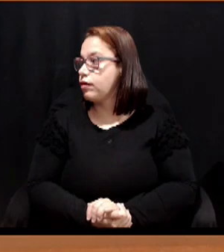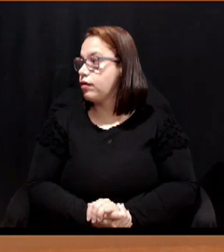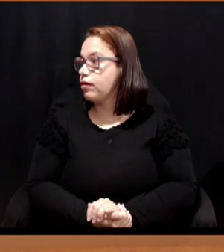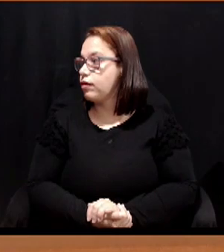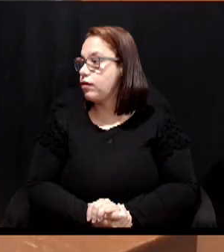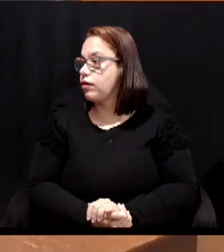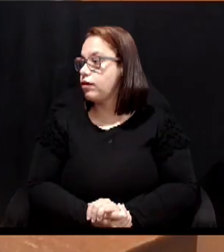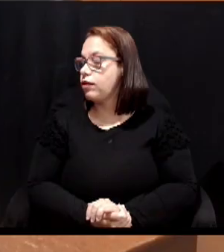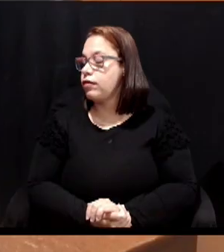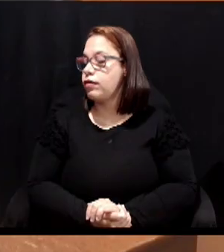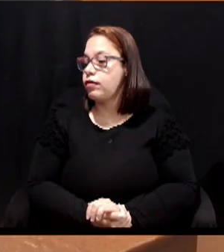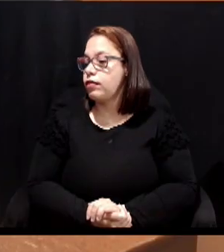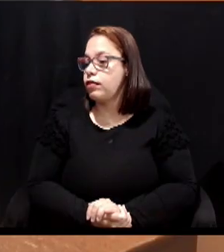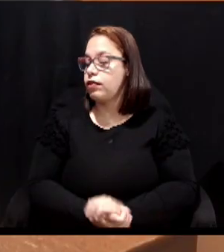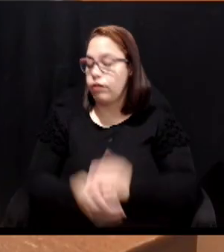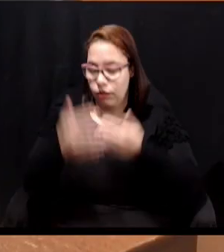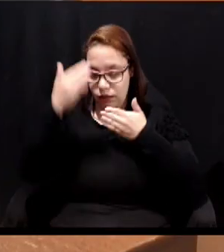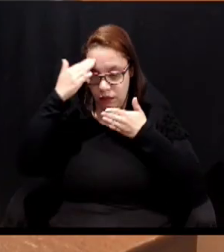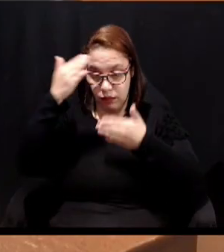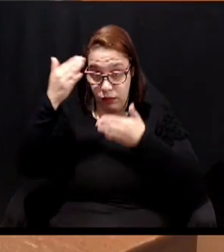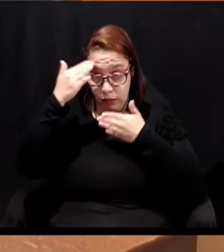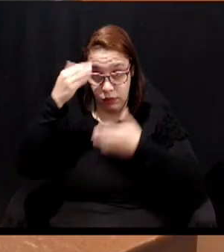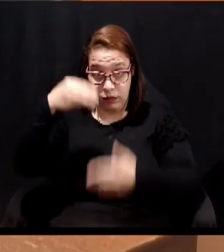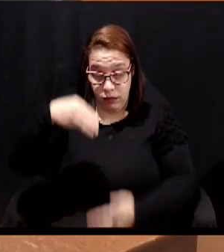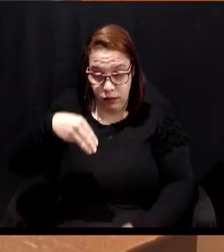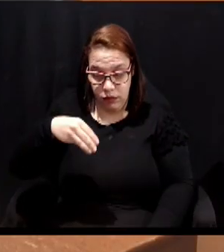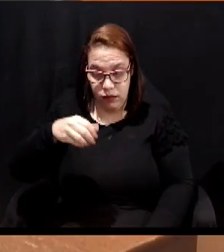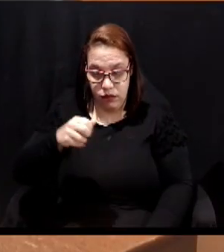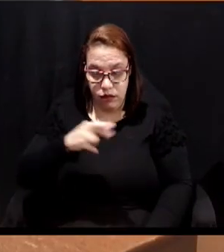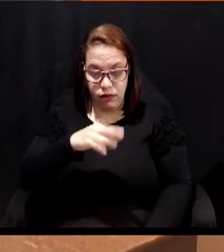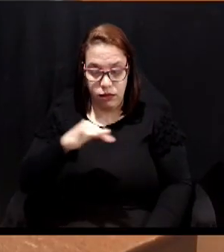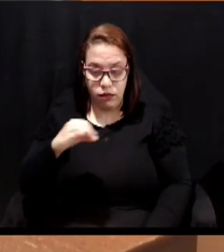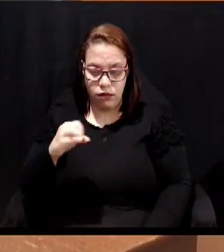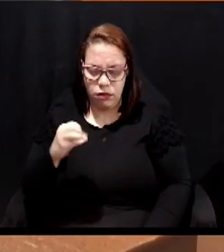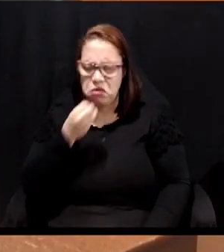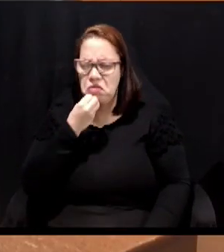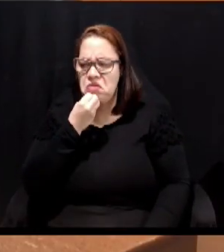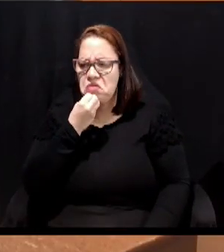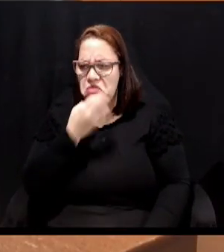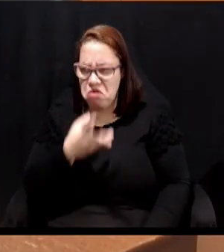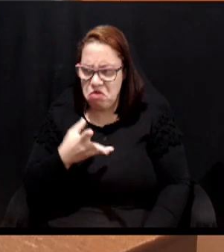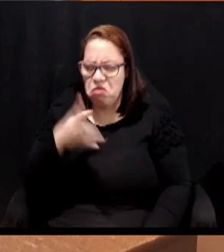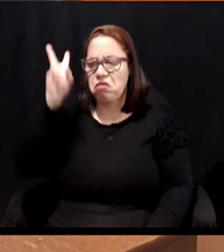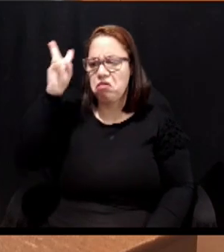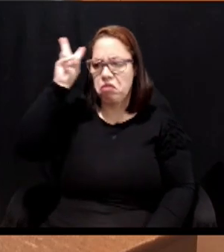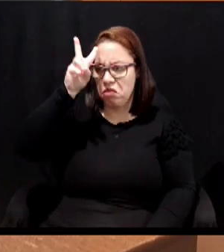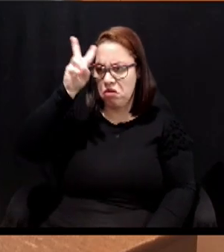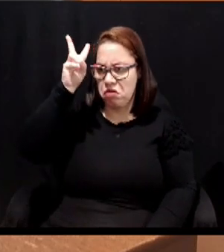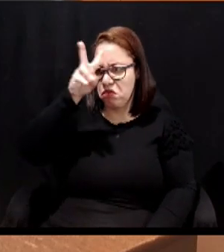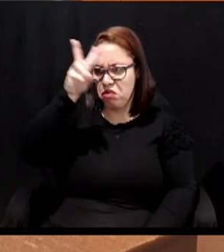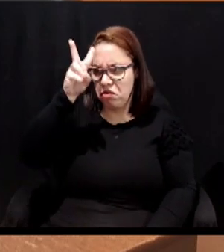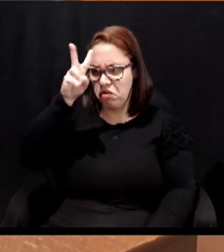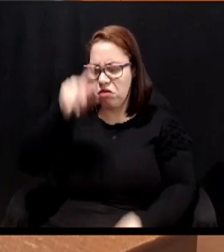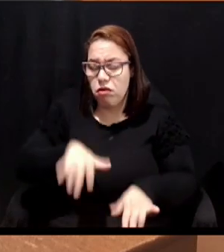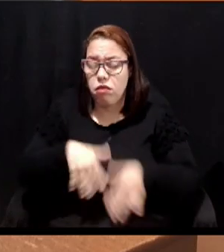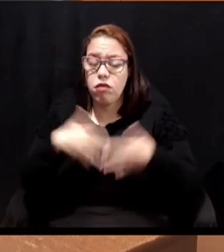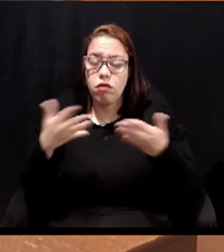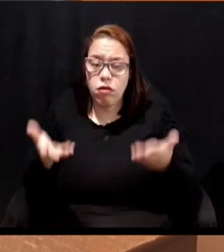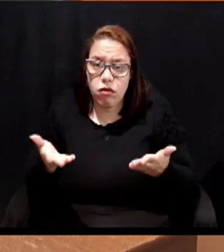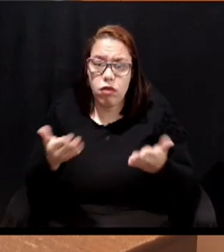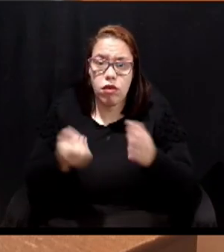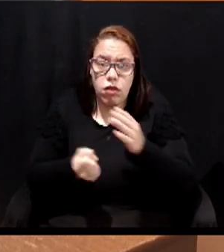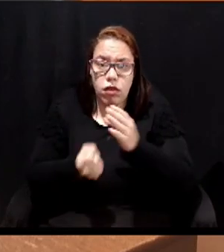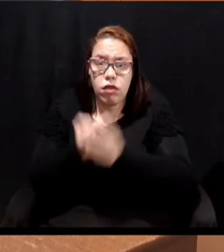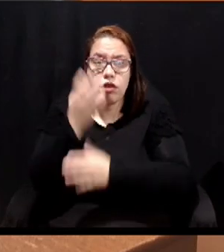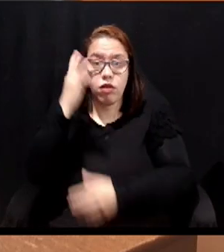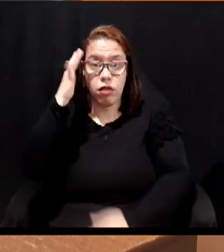Muitíssimo obrigado. Acho que o Márcio traz um belo de um histórico, né, de onde surgiu a ideia até